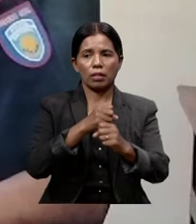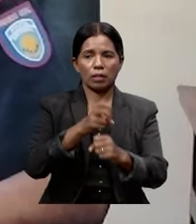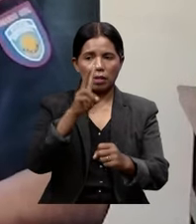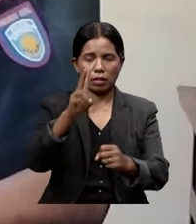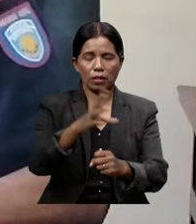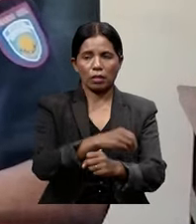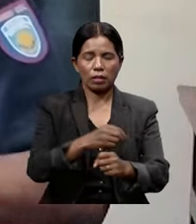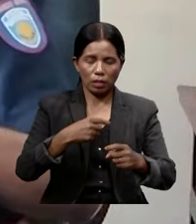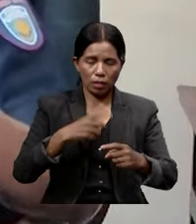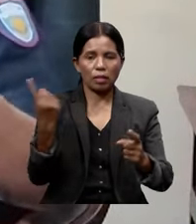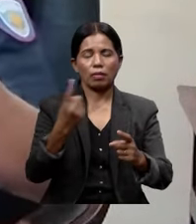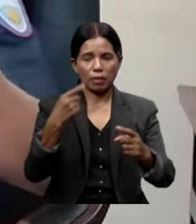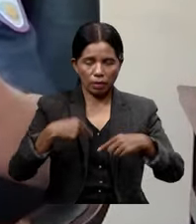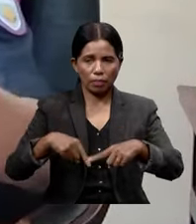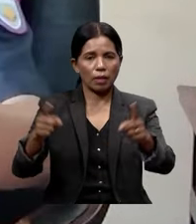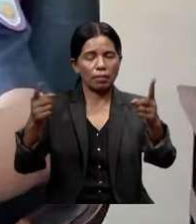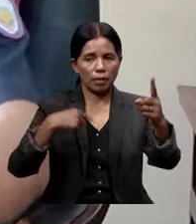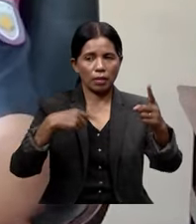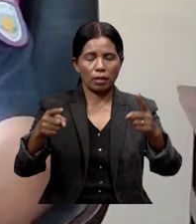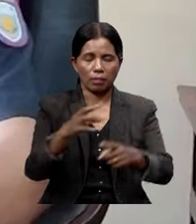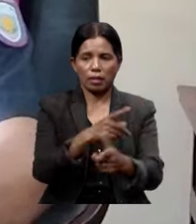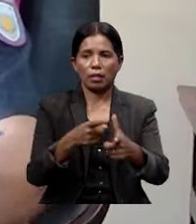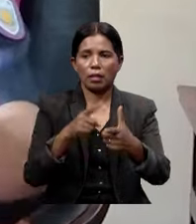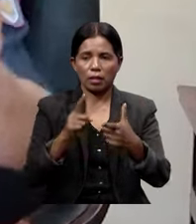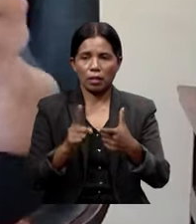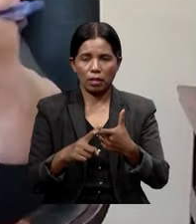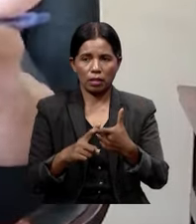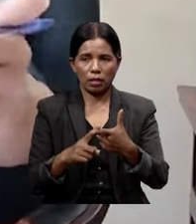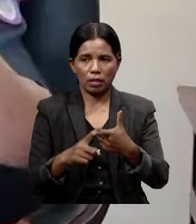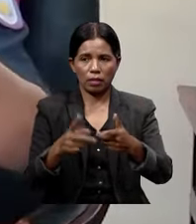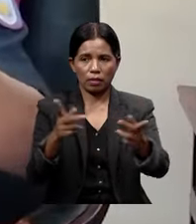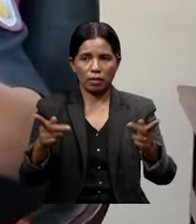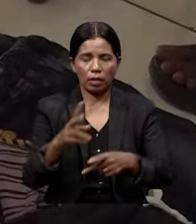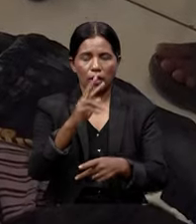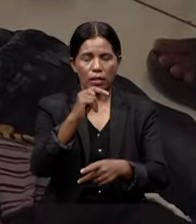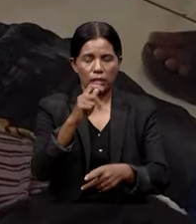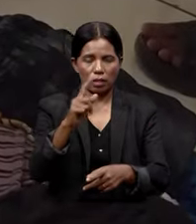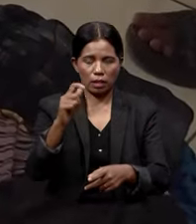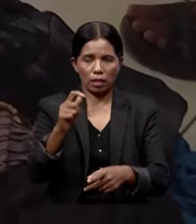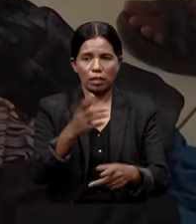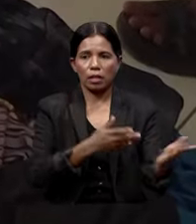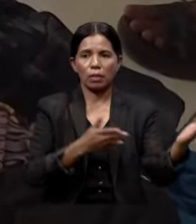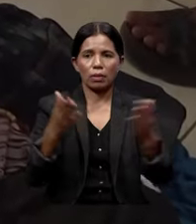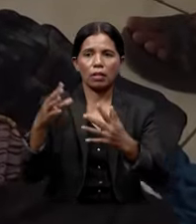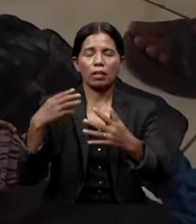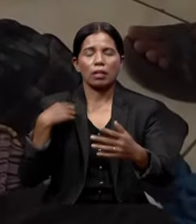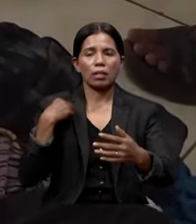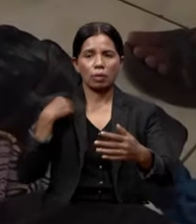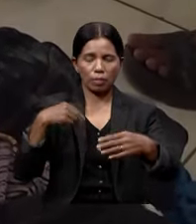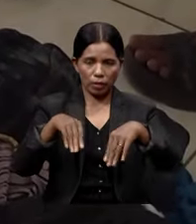sempre bamai, né, bamai, ele tinha paciente, tinha um netimo, né, luri, roupa, né, pão.